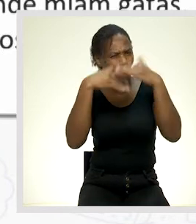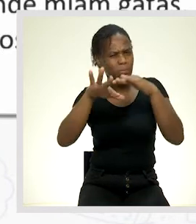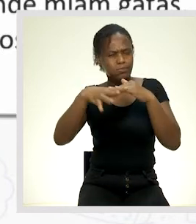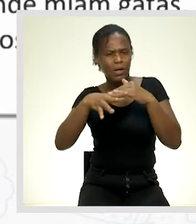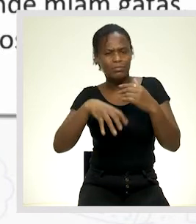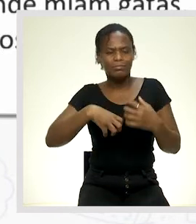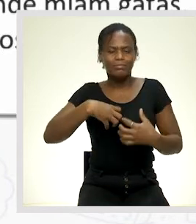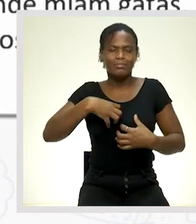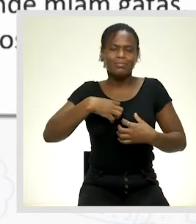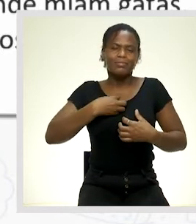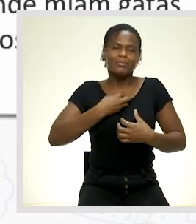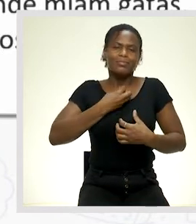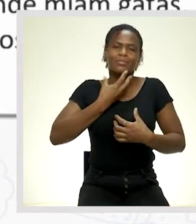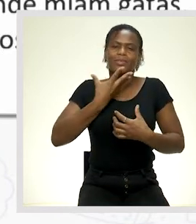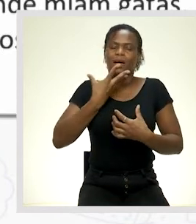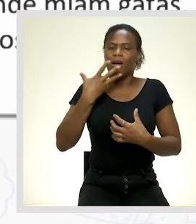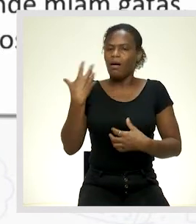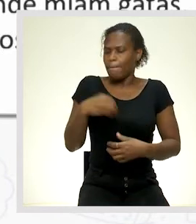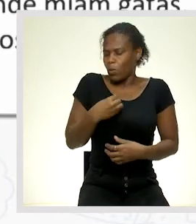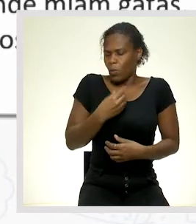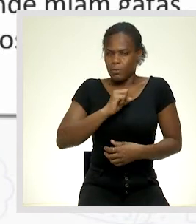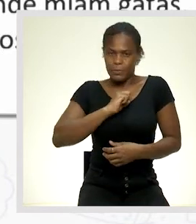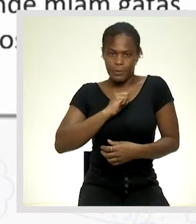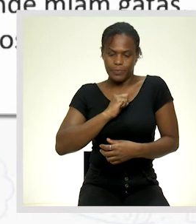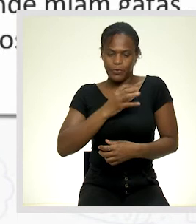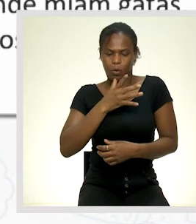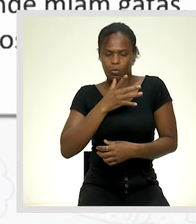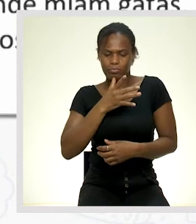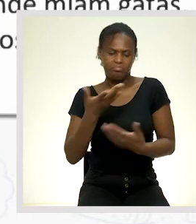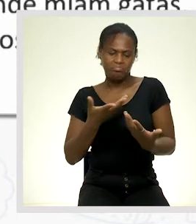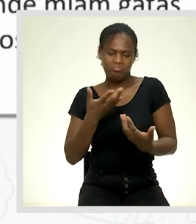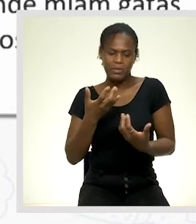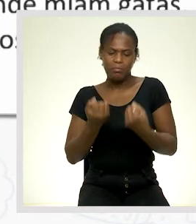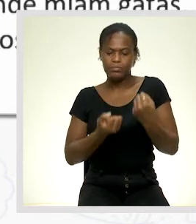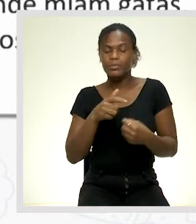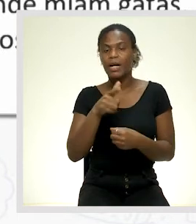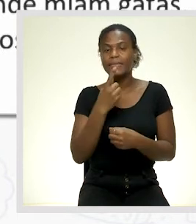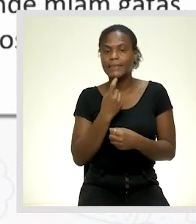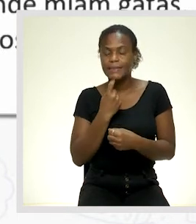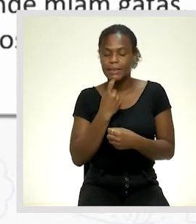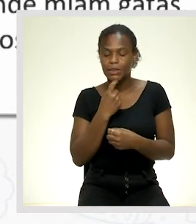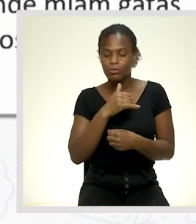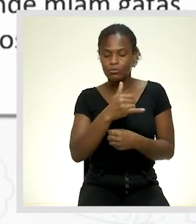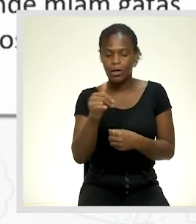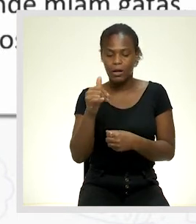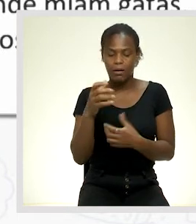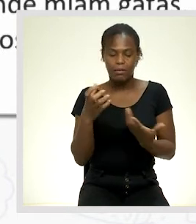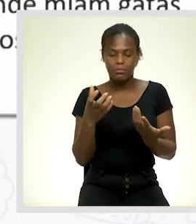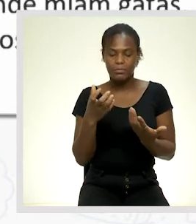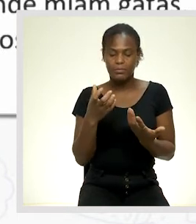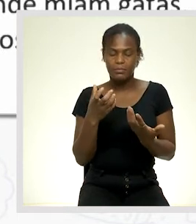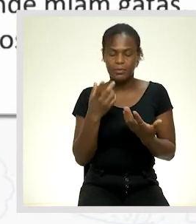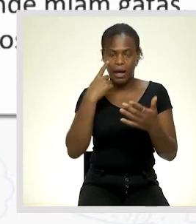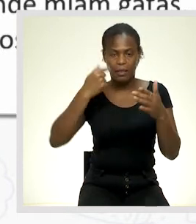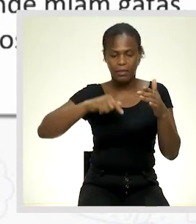inspira-me, incomoda. De um couraçado inglês vogam os carleiros, e em